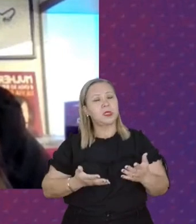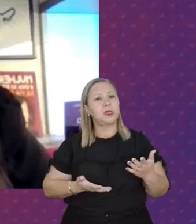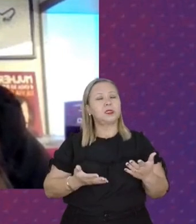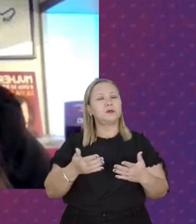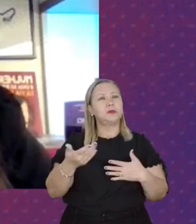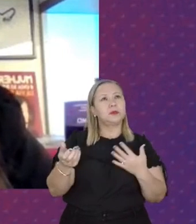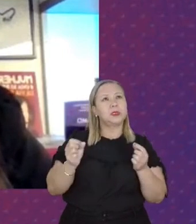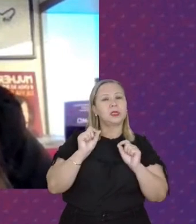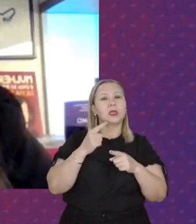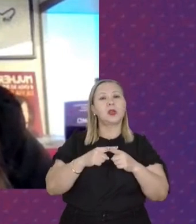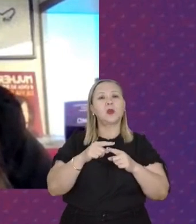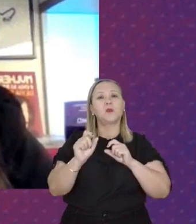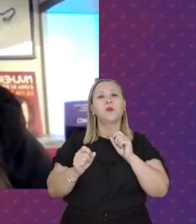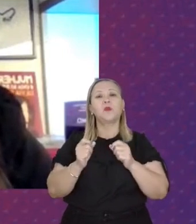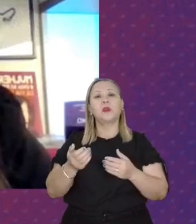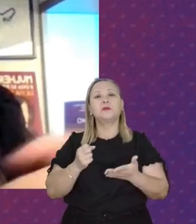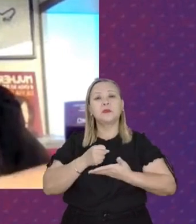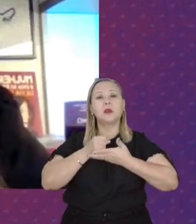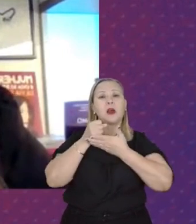forma,